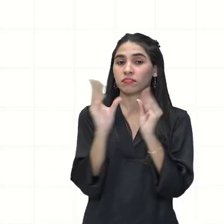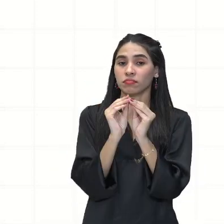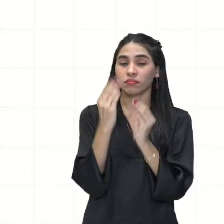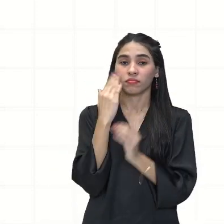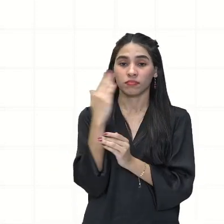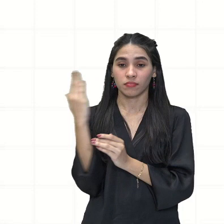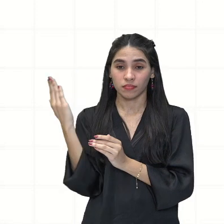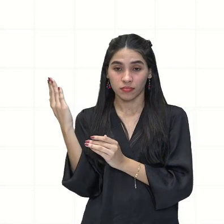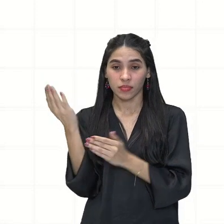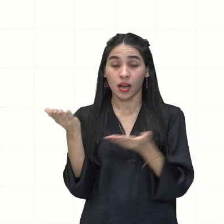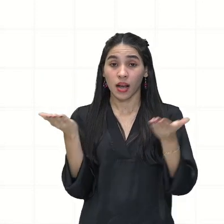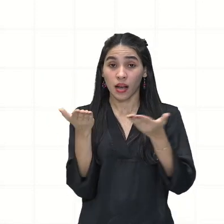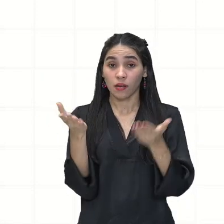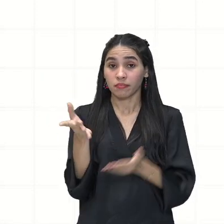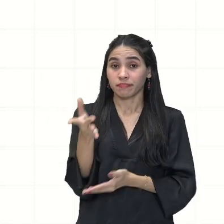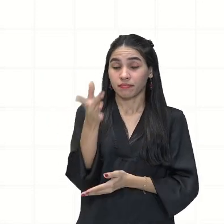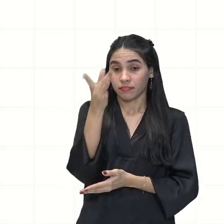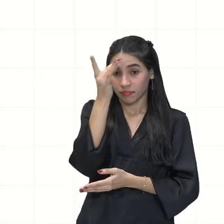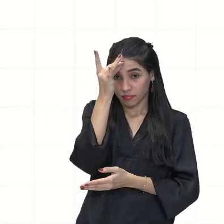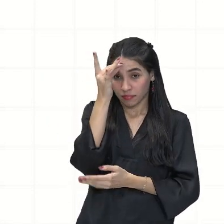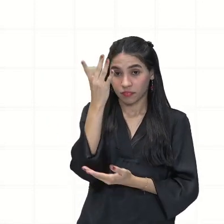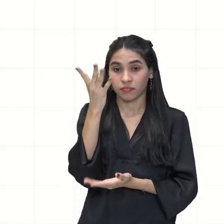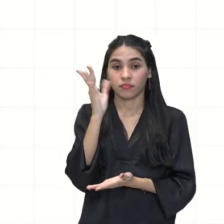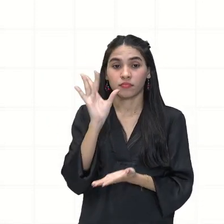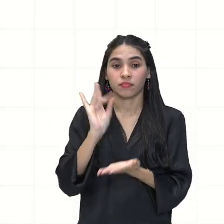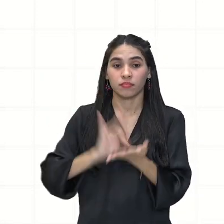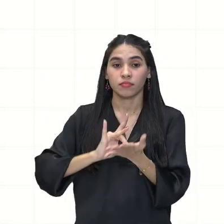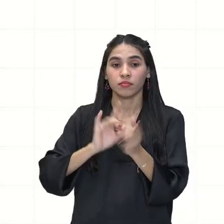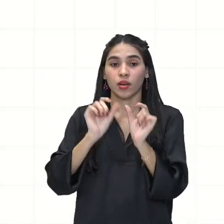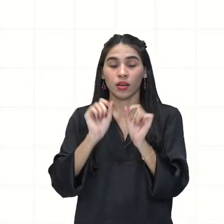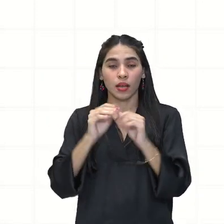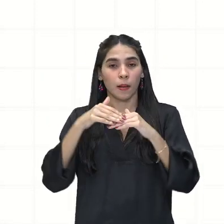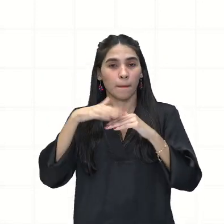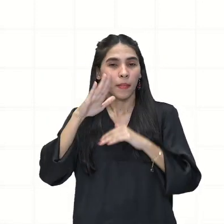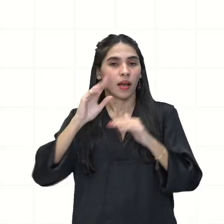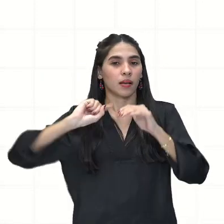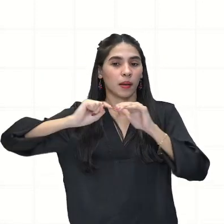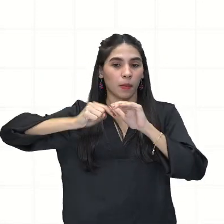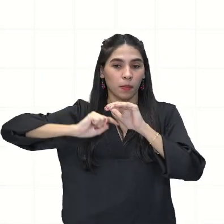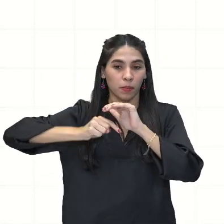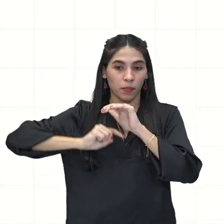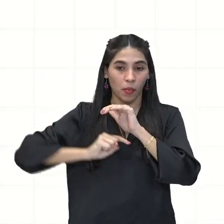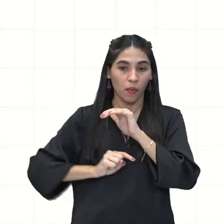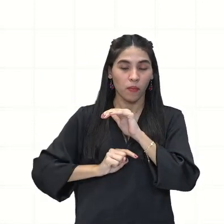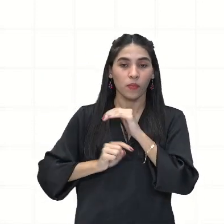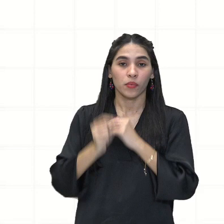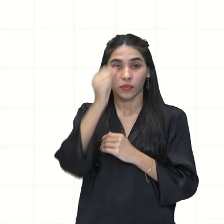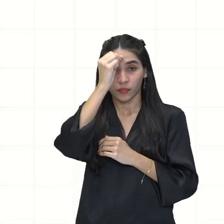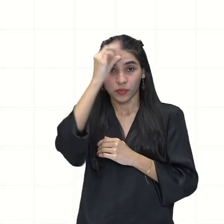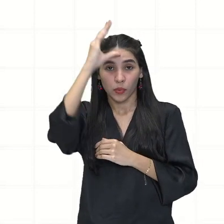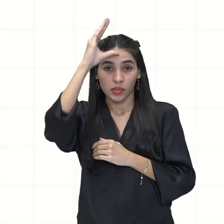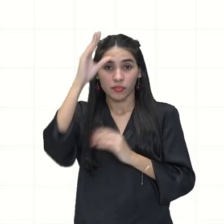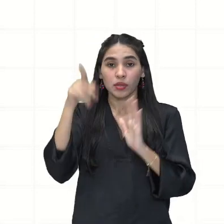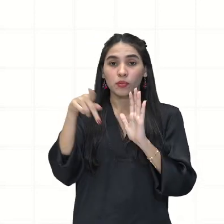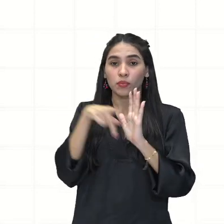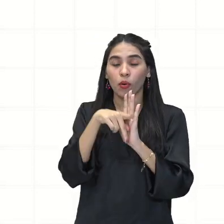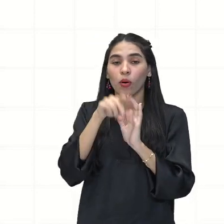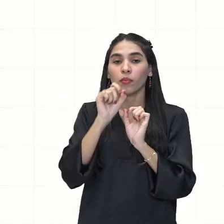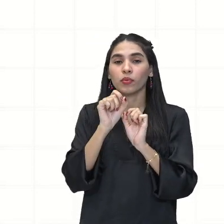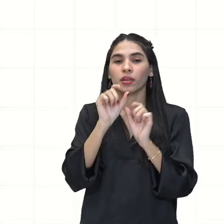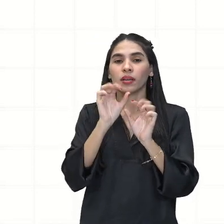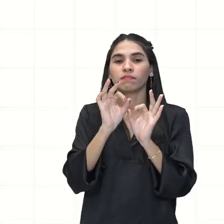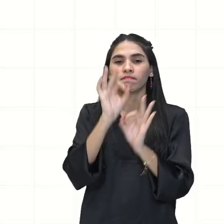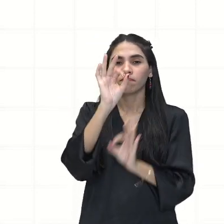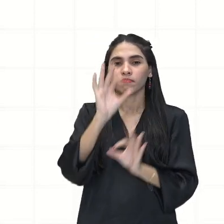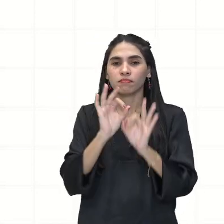nós estamos fixando, né, de forma mais profunda a ideia do que vem a ser essas